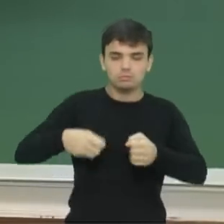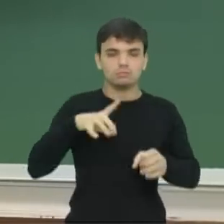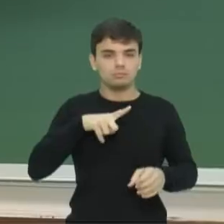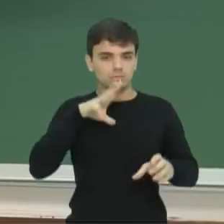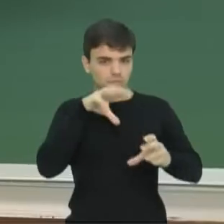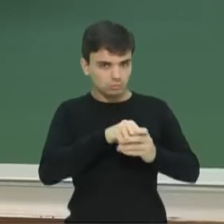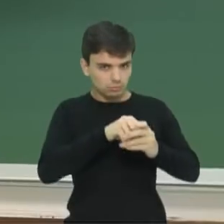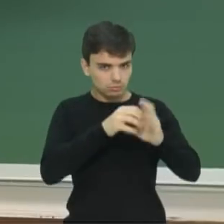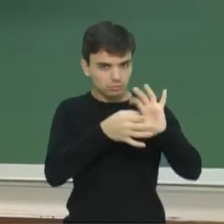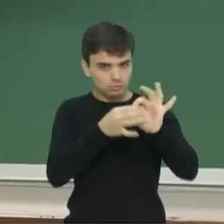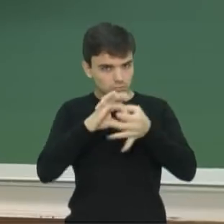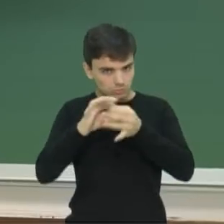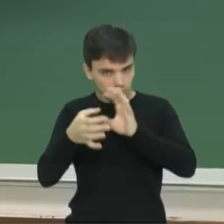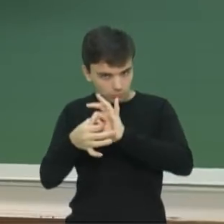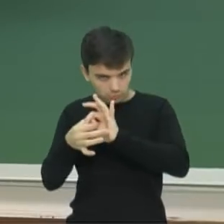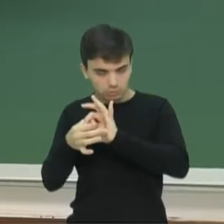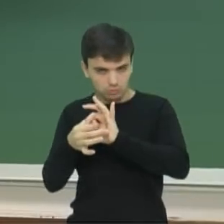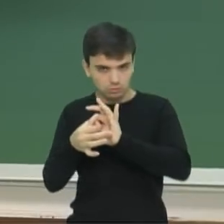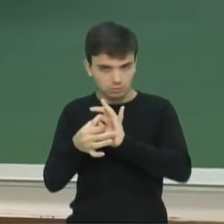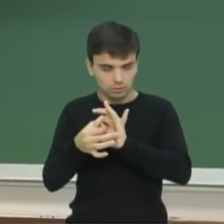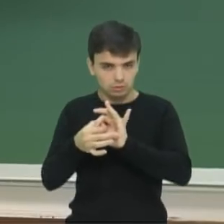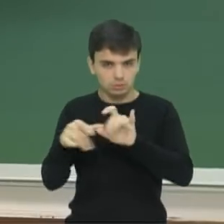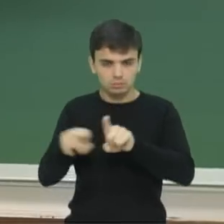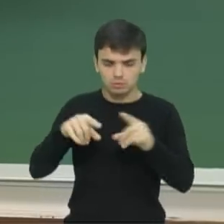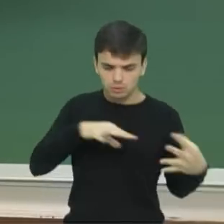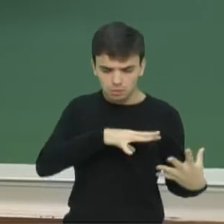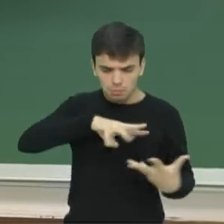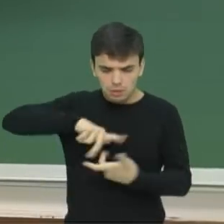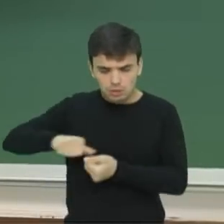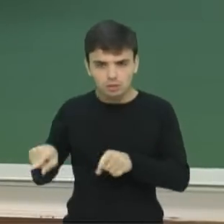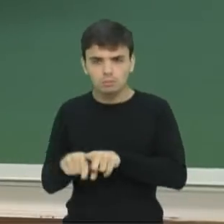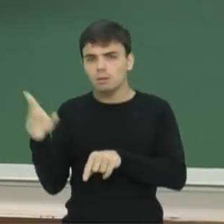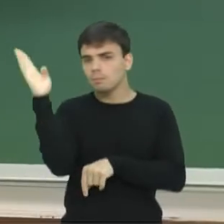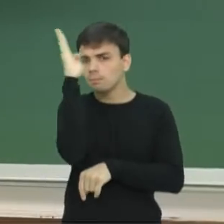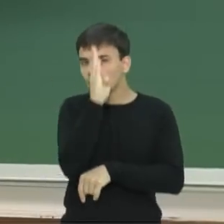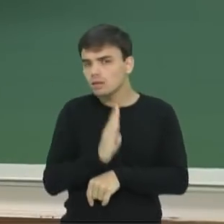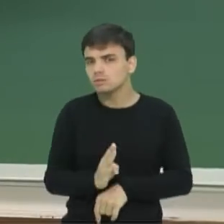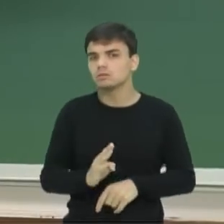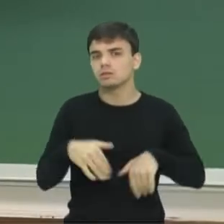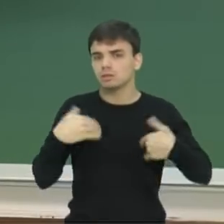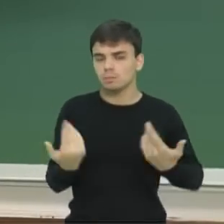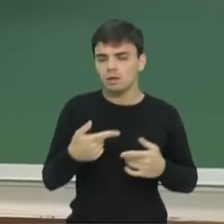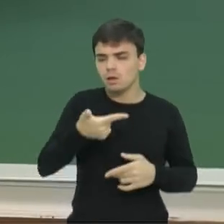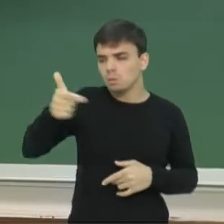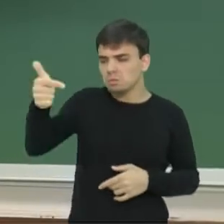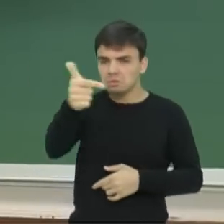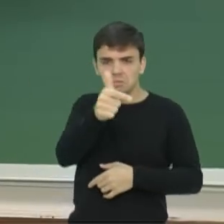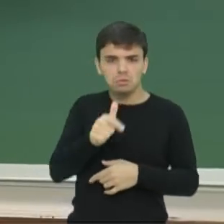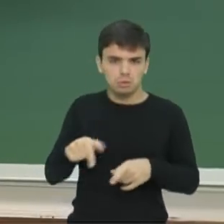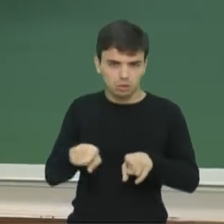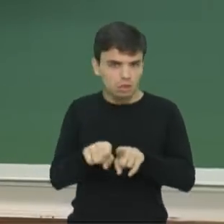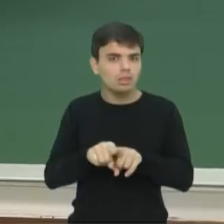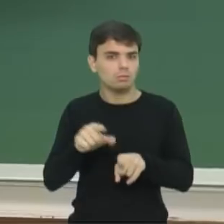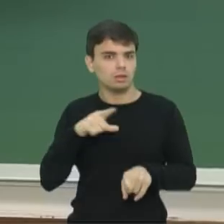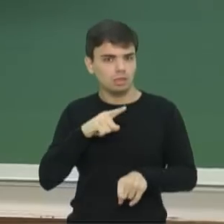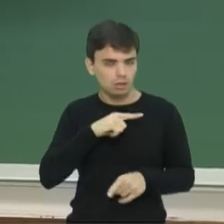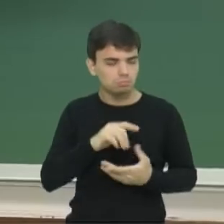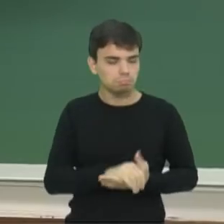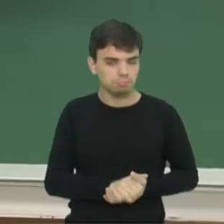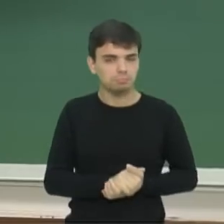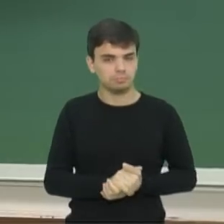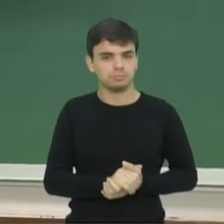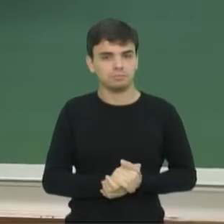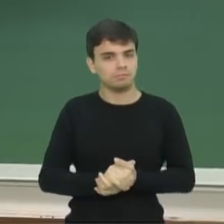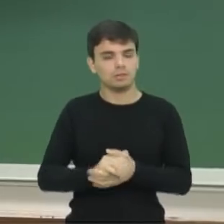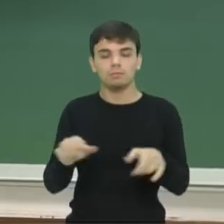outras competições de judô além das Olimpíadas, né? Campeonato Mundial, campeonatos brasileiros, outros campeonatos sul-americanos que existem em judô, mas nós